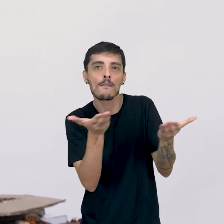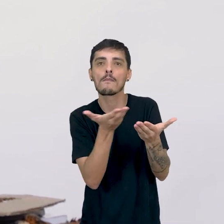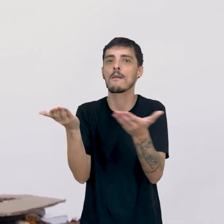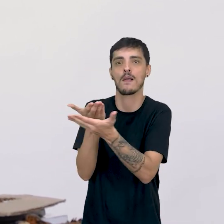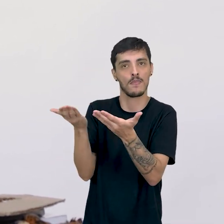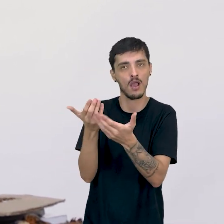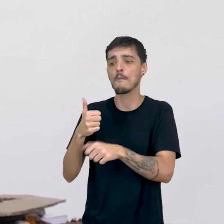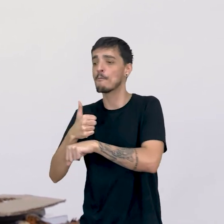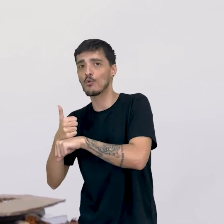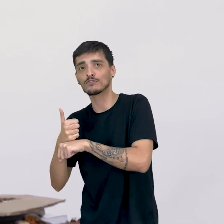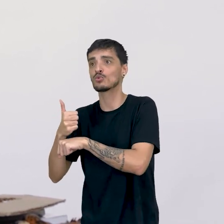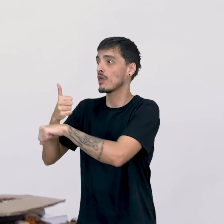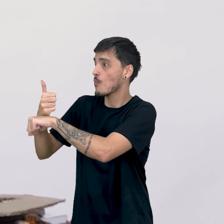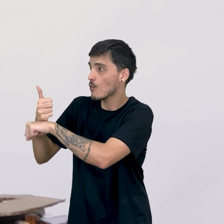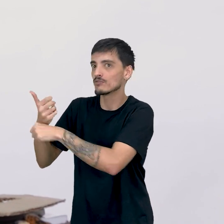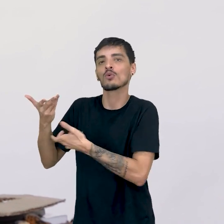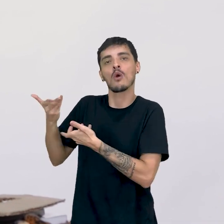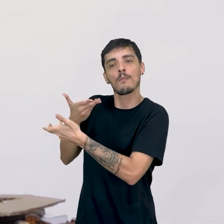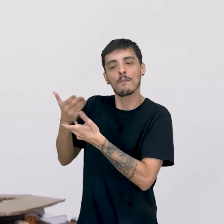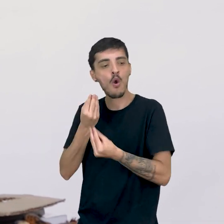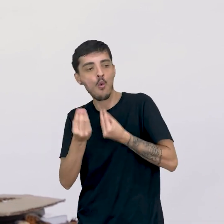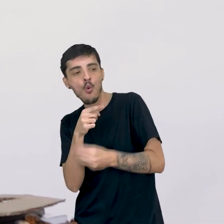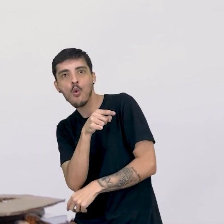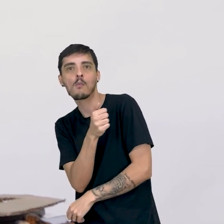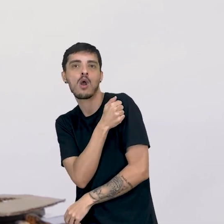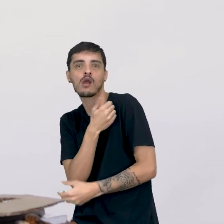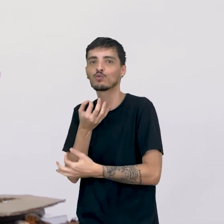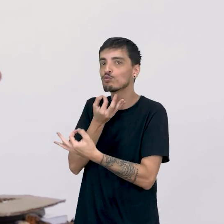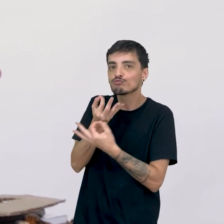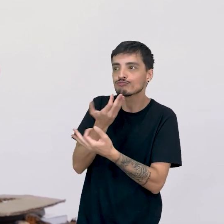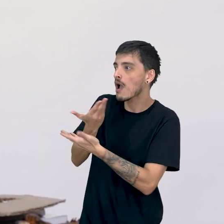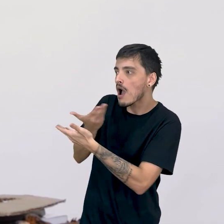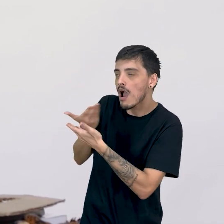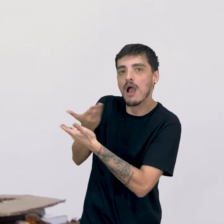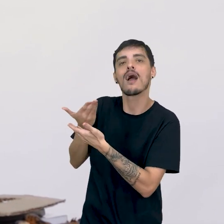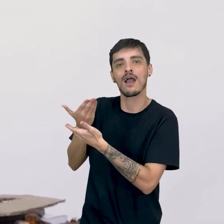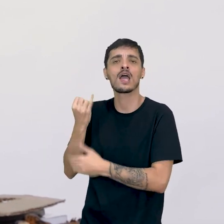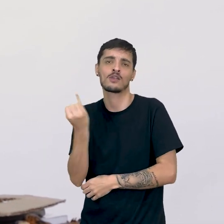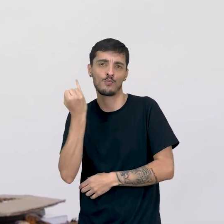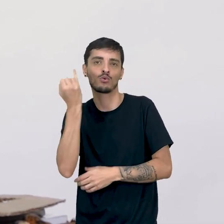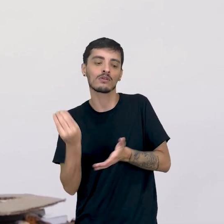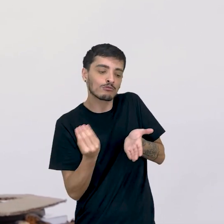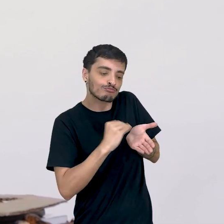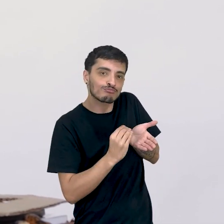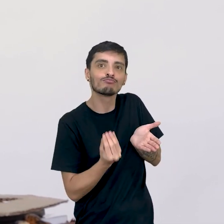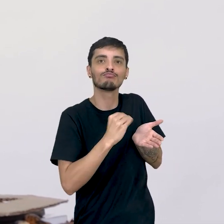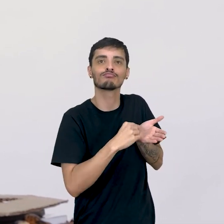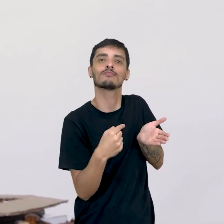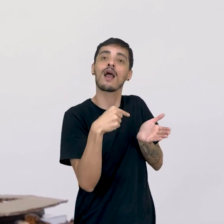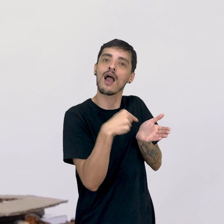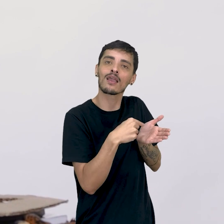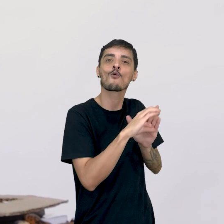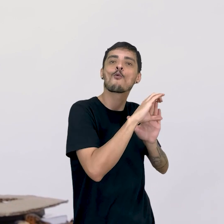que cada uma dessas linguagens gerou de informações sobre os sujeitos e interação com as diferentes